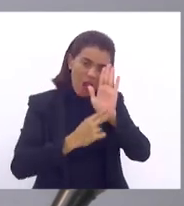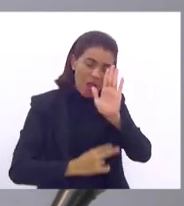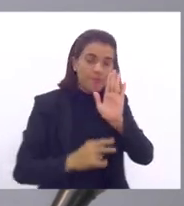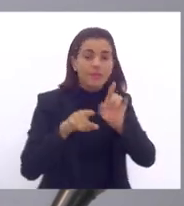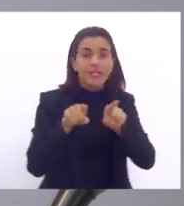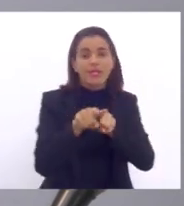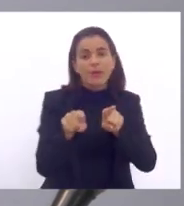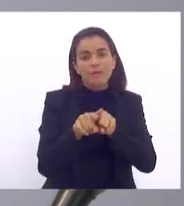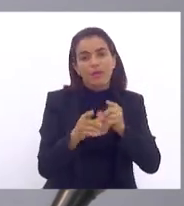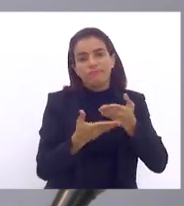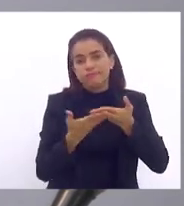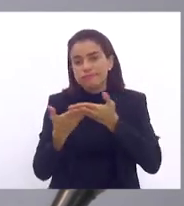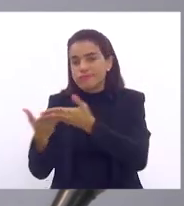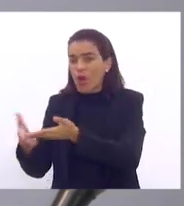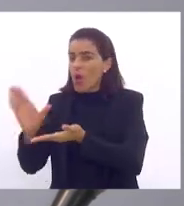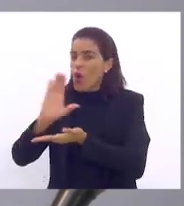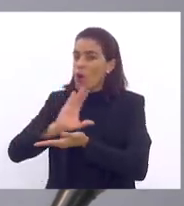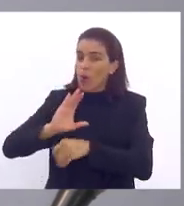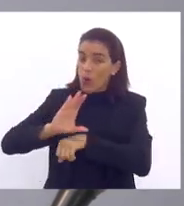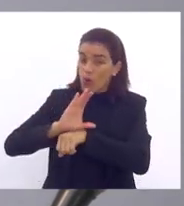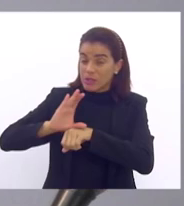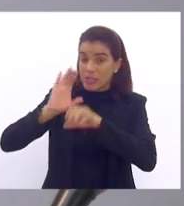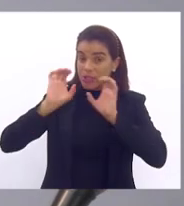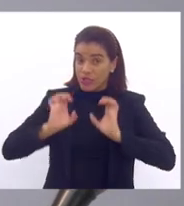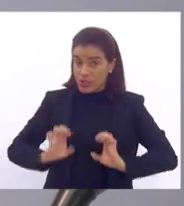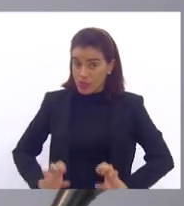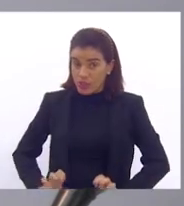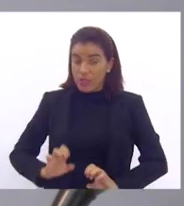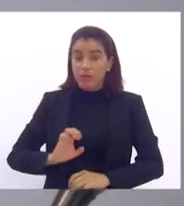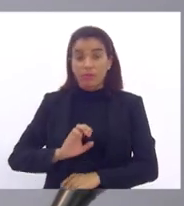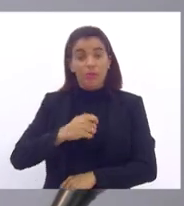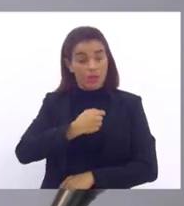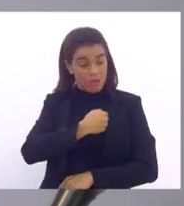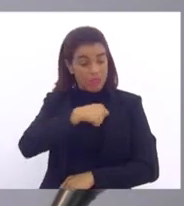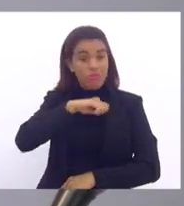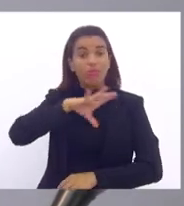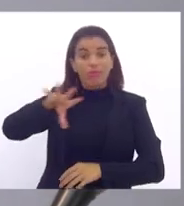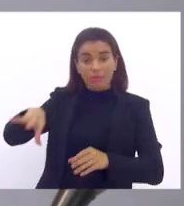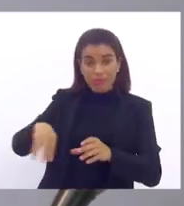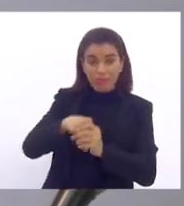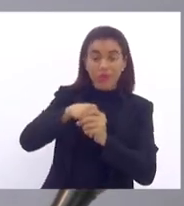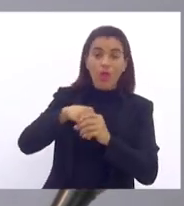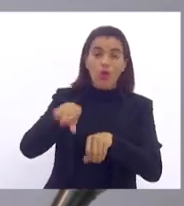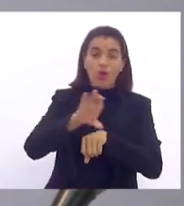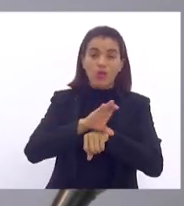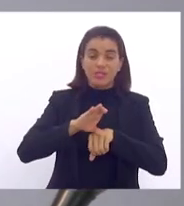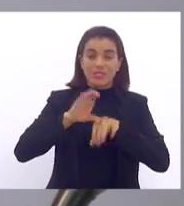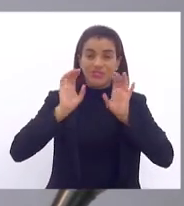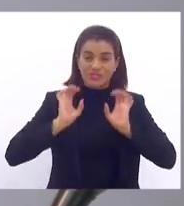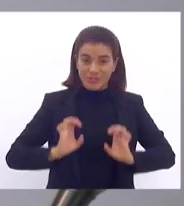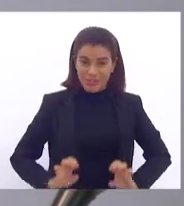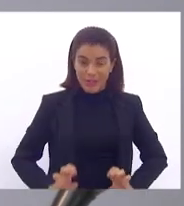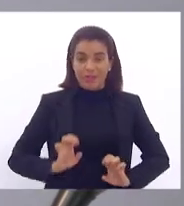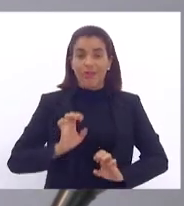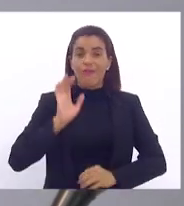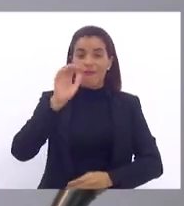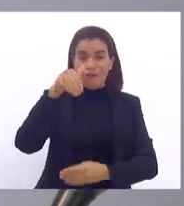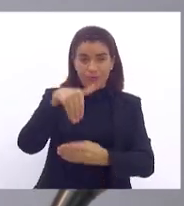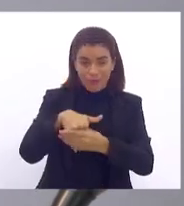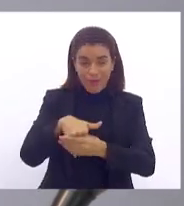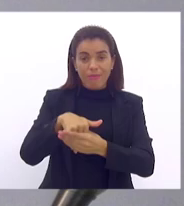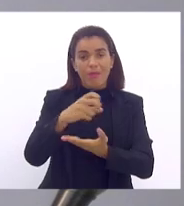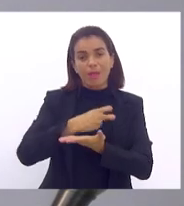foi pro conselho de ética e o corregedor fazia parte do Conselho de ética Eu votei no conselho de ética